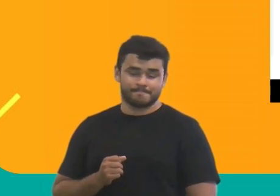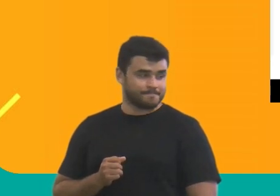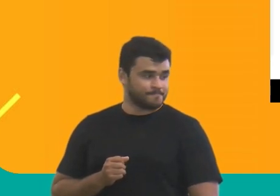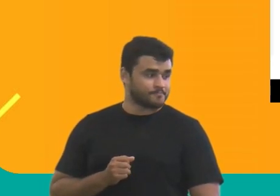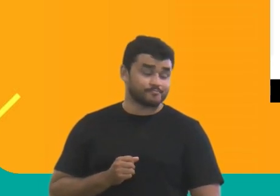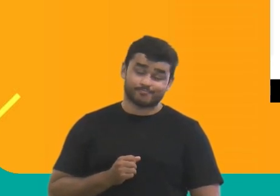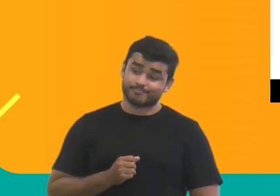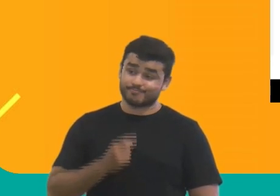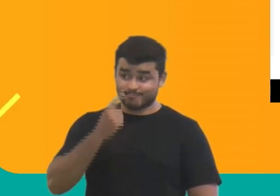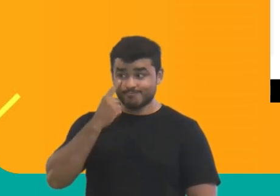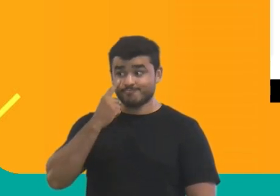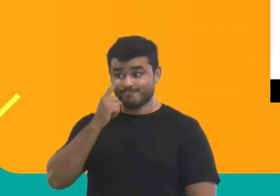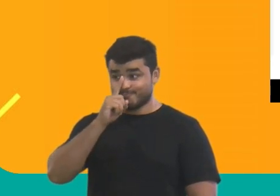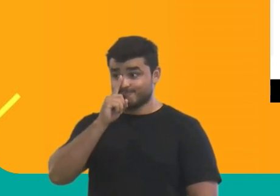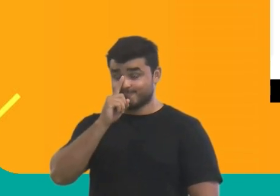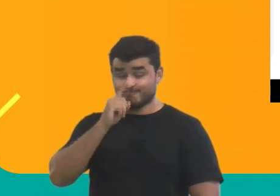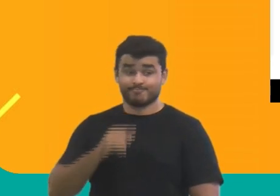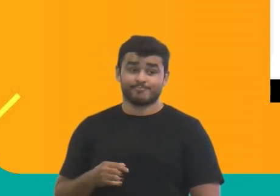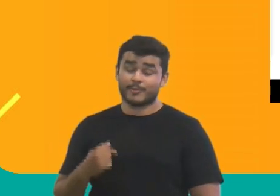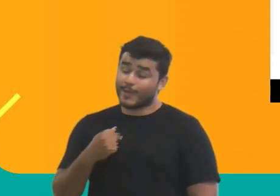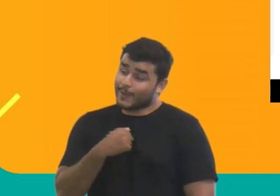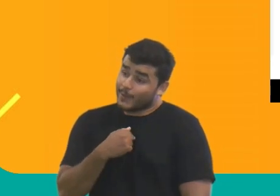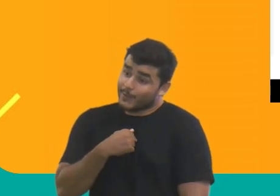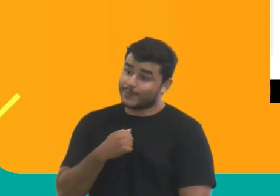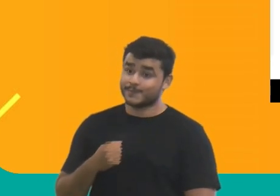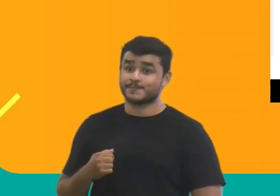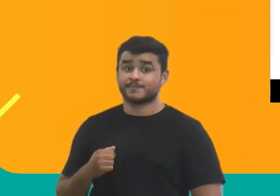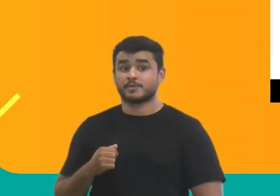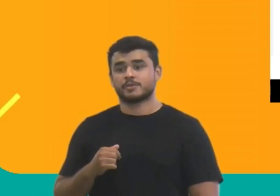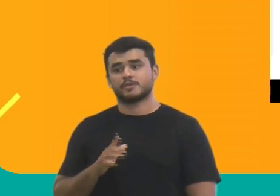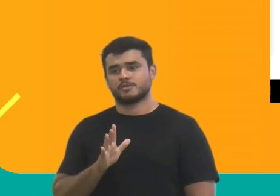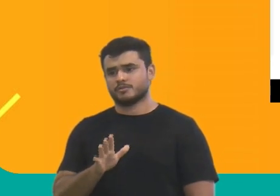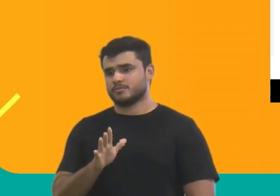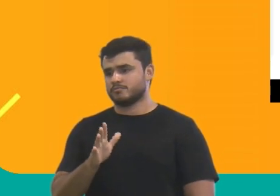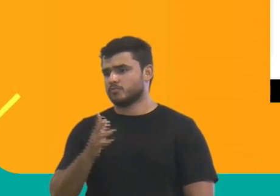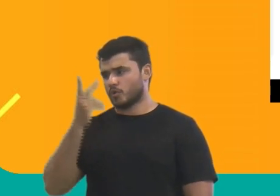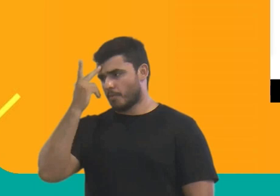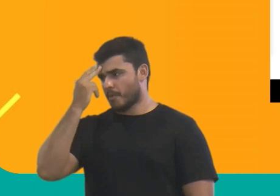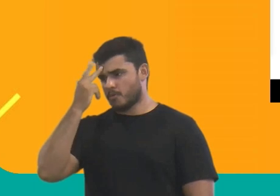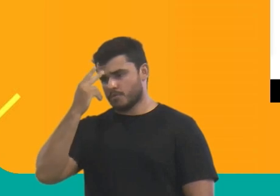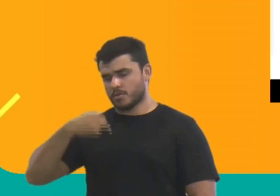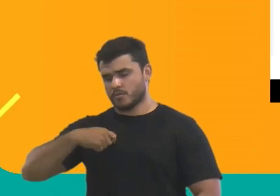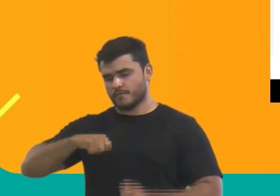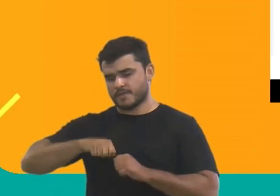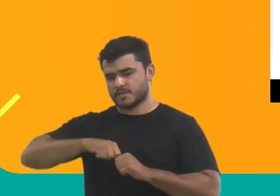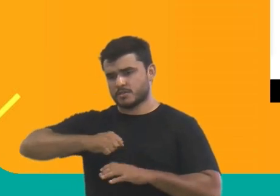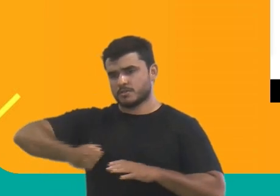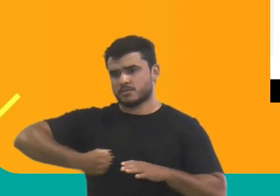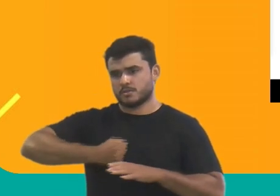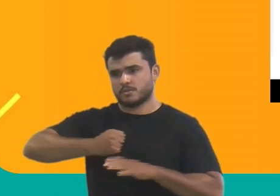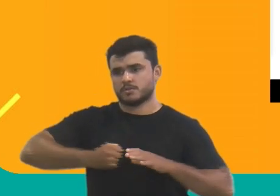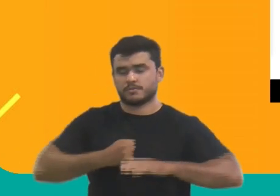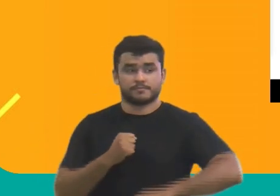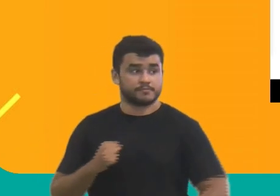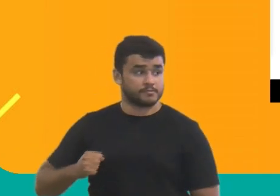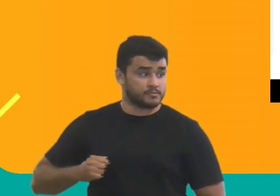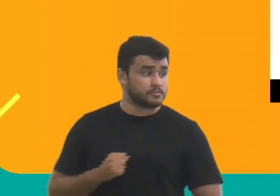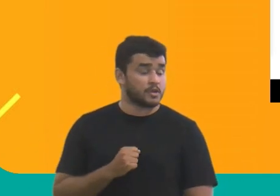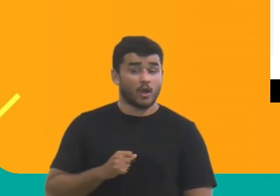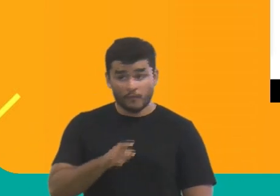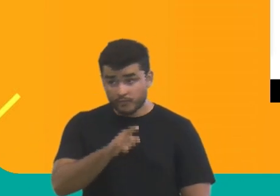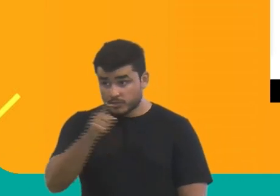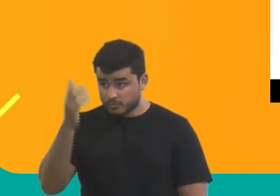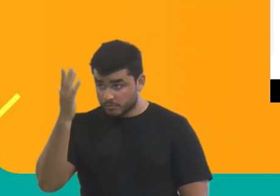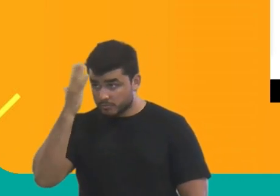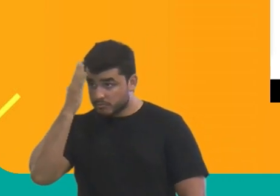um piriri, que é uma beleza, né? Então... Eu, particularmente, vou para o soro tradicional. E aí vamos à ideia do que vem ele. Eu preciso manter na sua mente